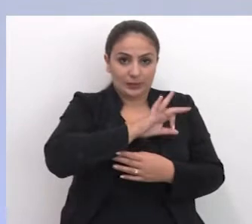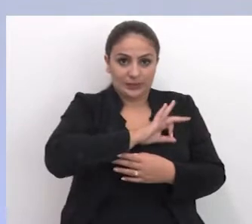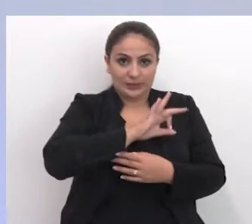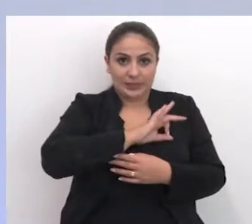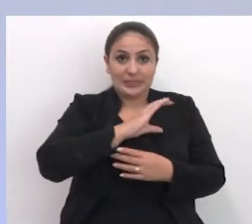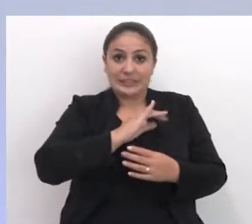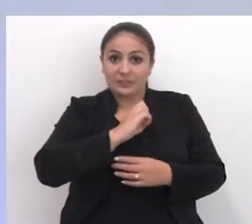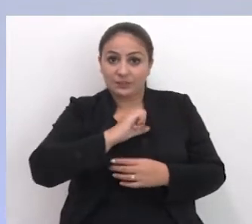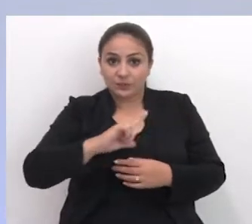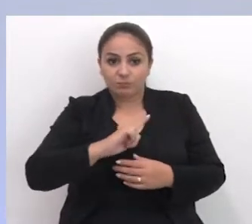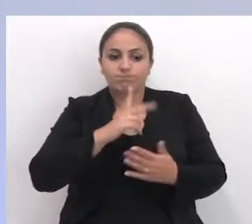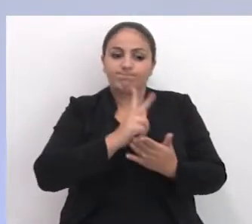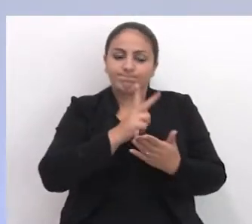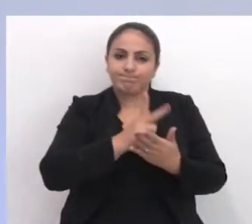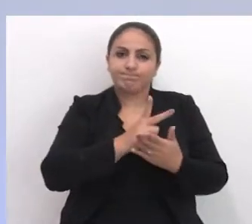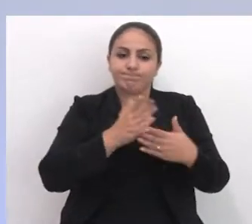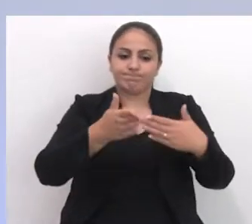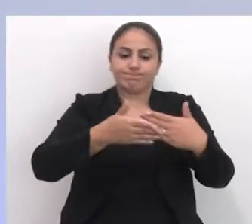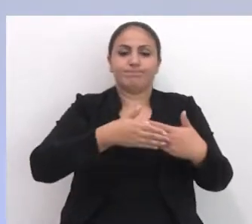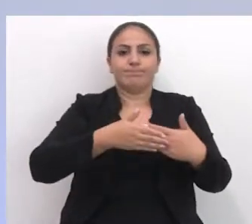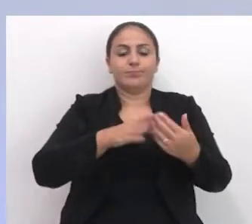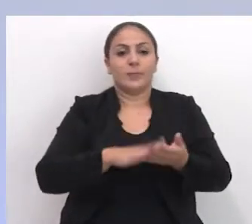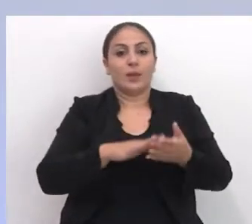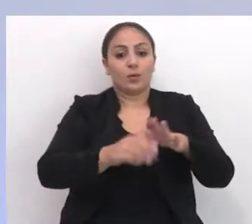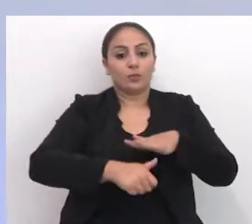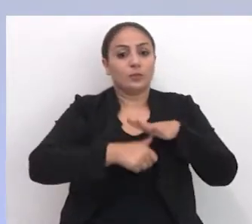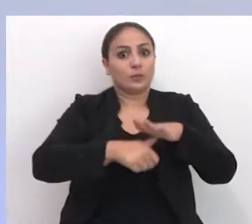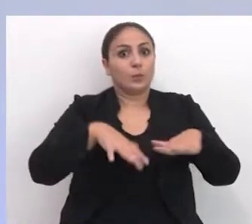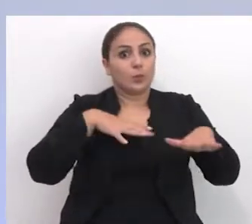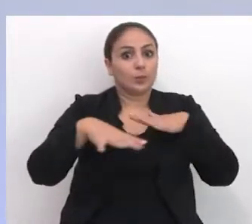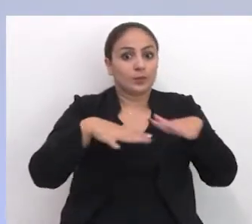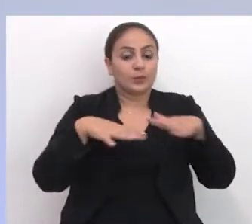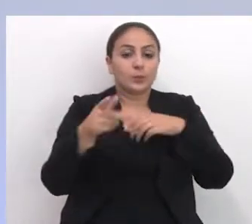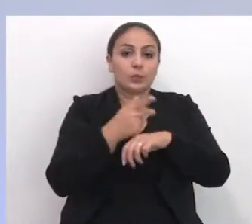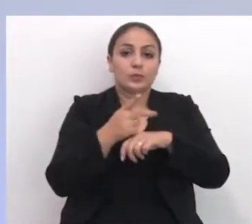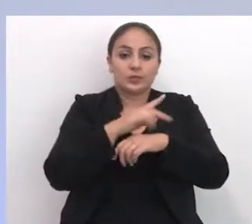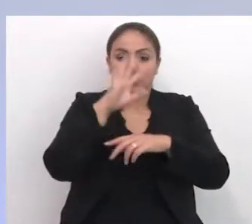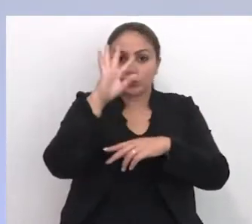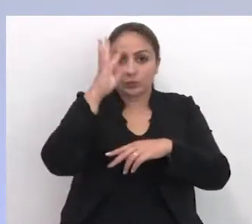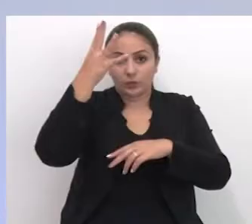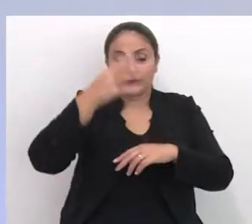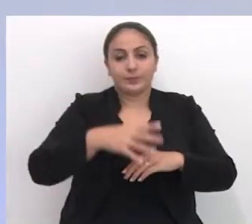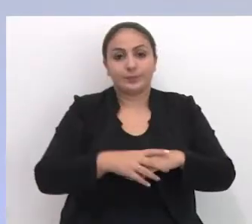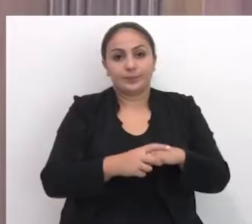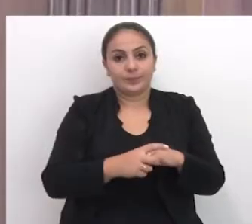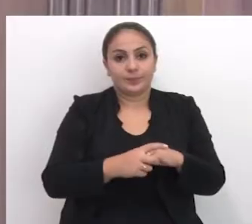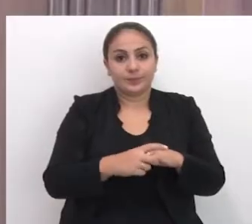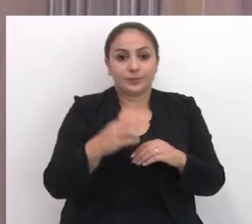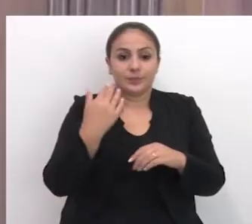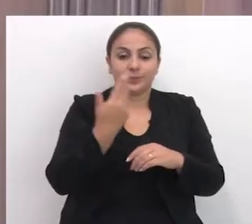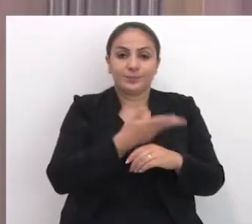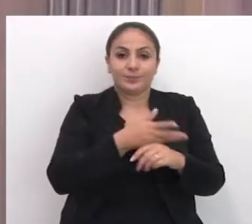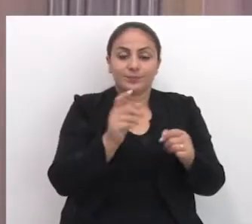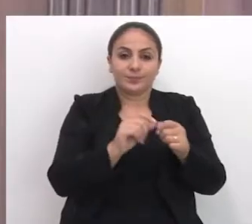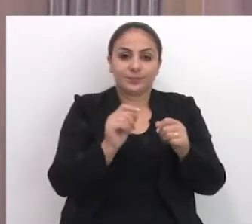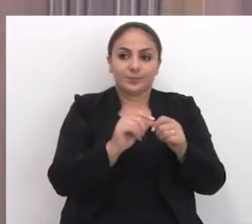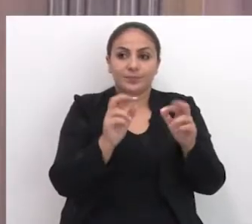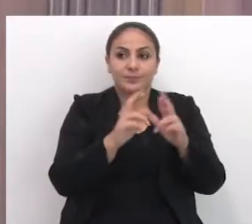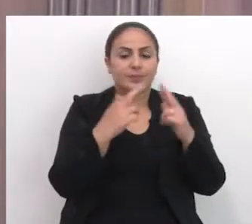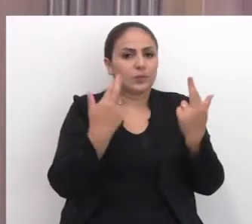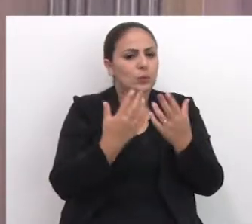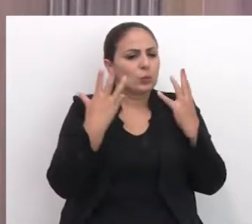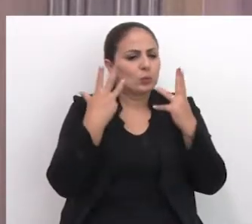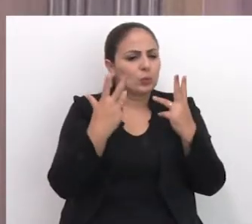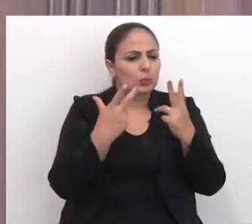Polícia Civil segue interditada e autoridades se mobilizam na busca de soluções. Reunimos aqui todos os delegados,